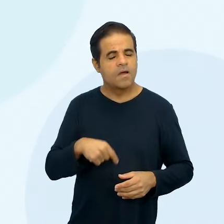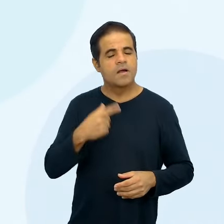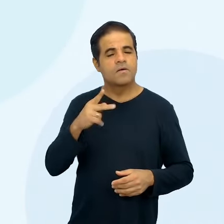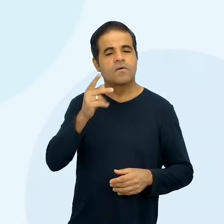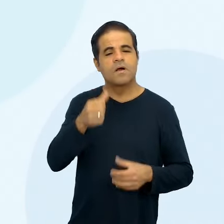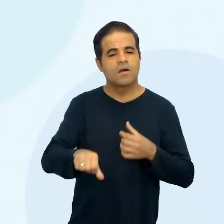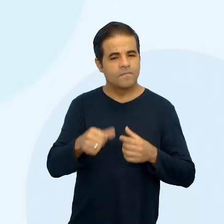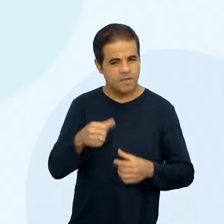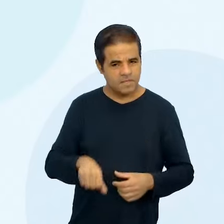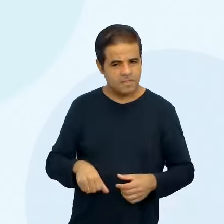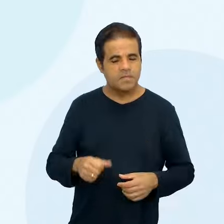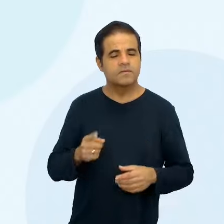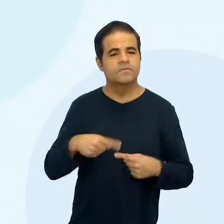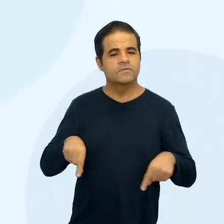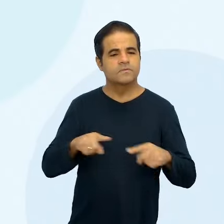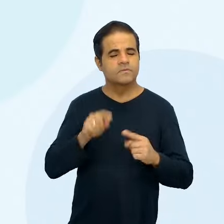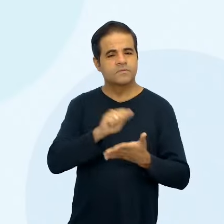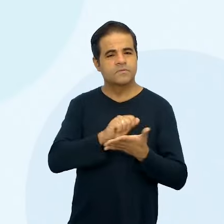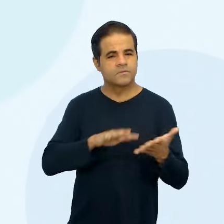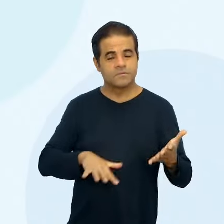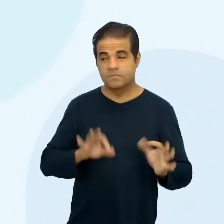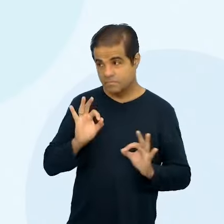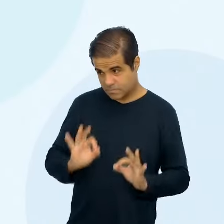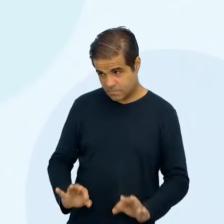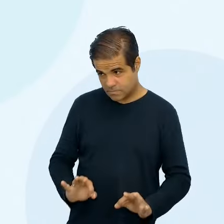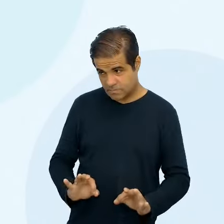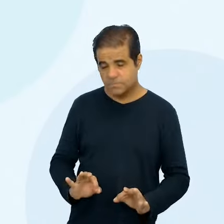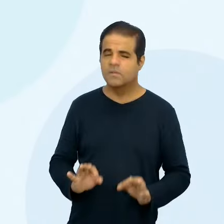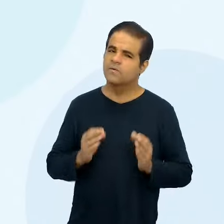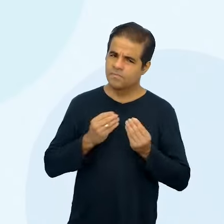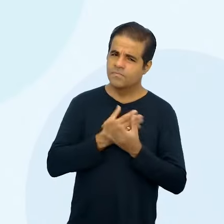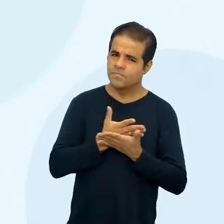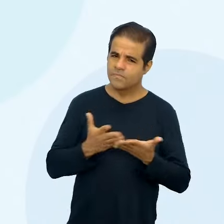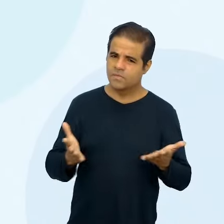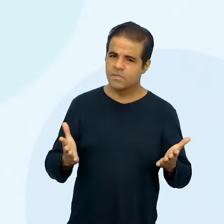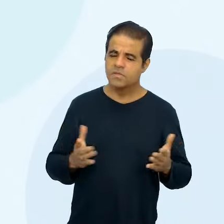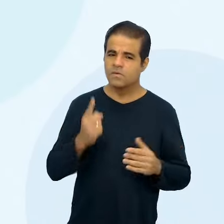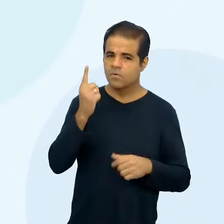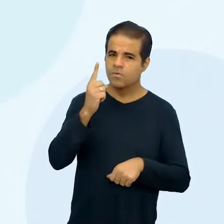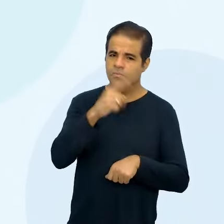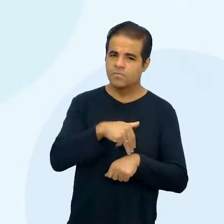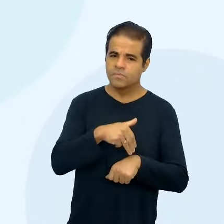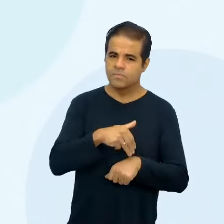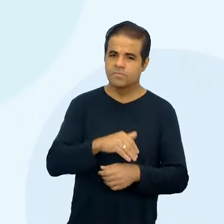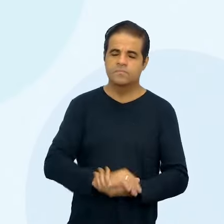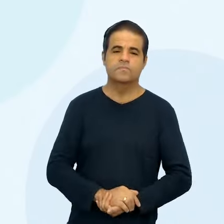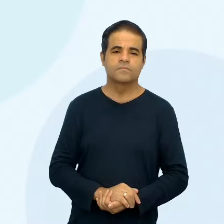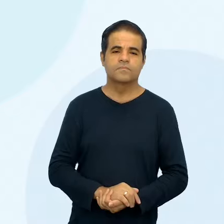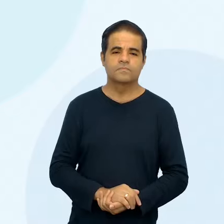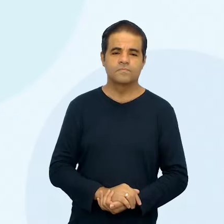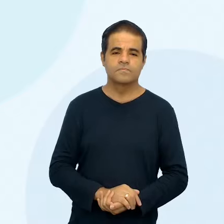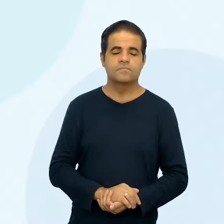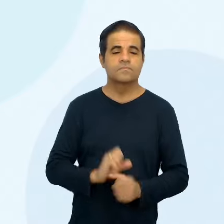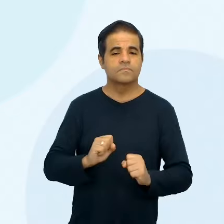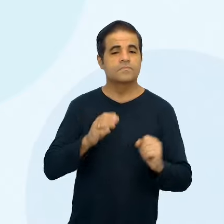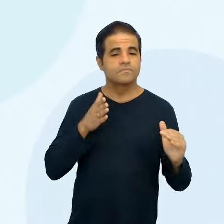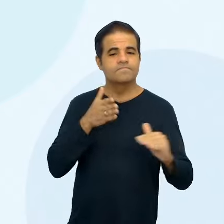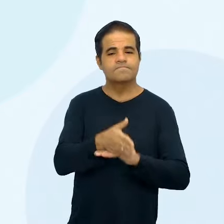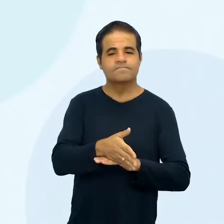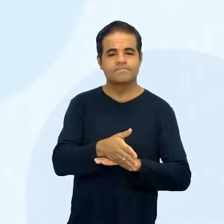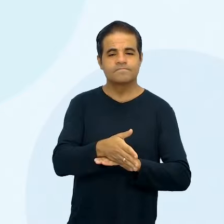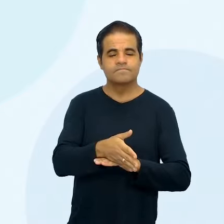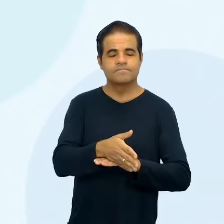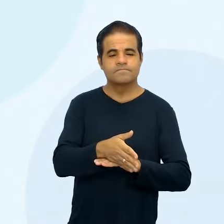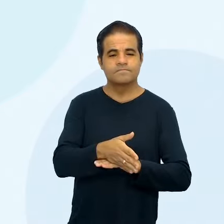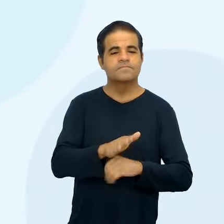sua avaliação dessa atividade, né, Gisele? Vamos deixar um minutinho, né, na tela para eles sim. acessarem? Exatamente,